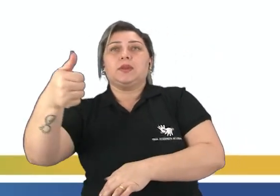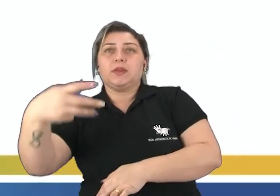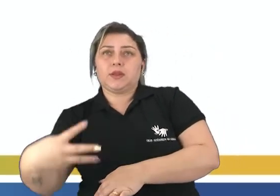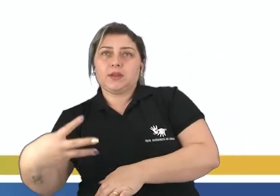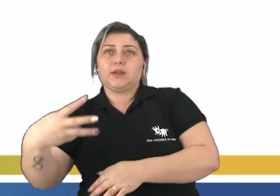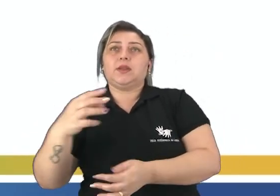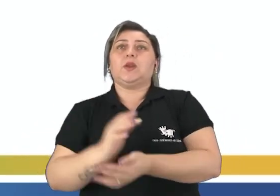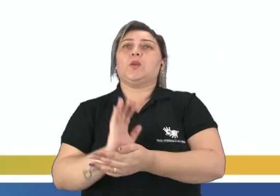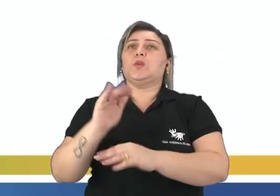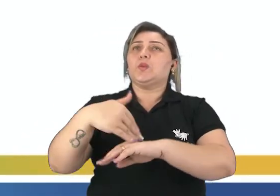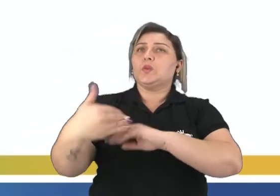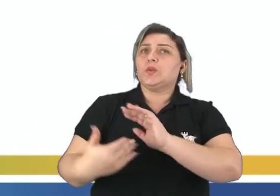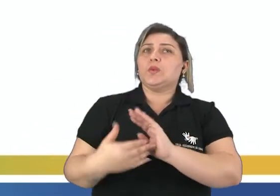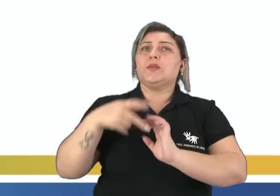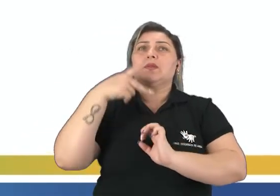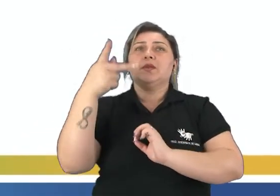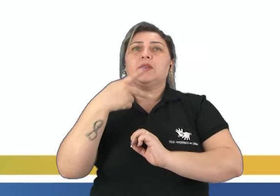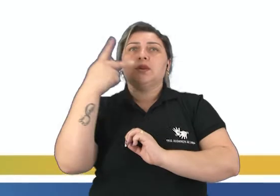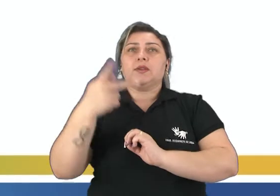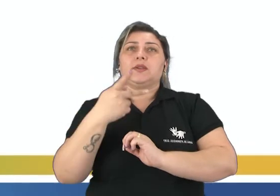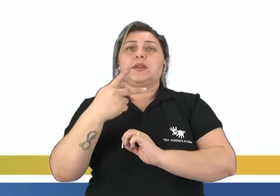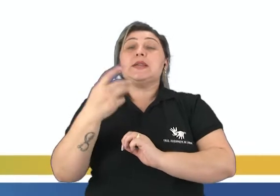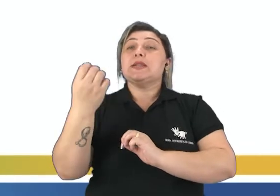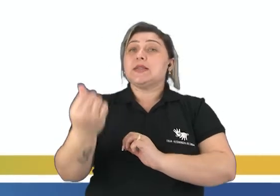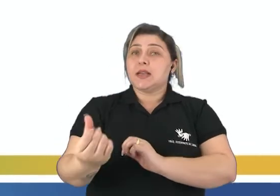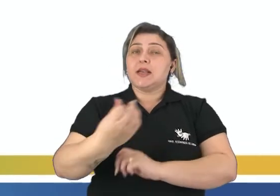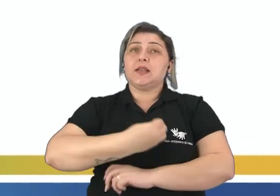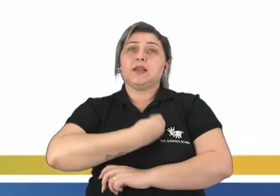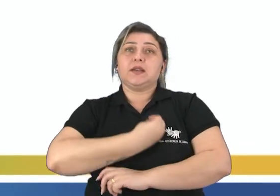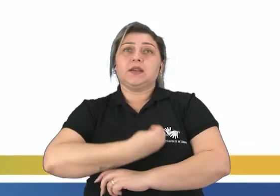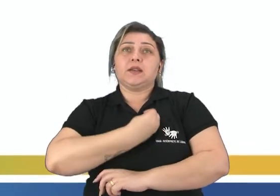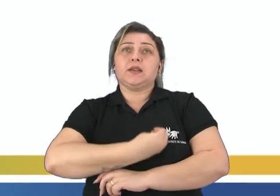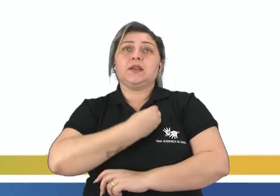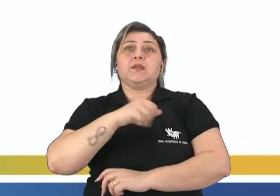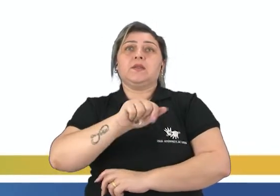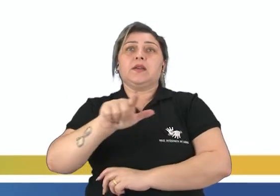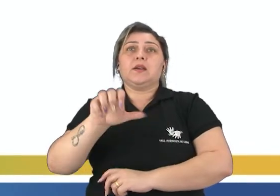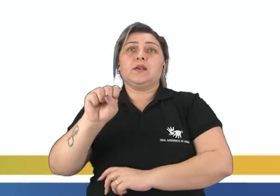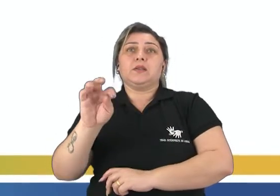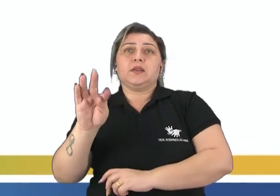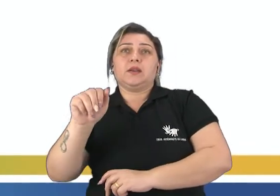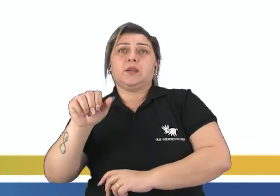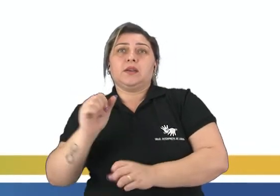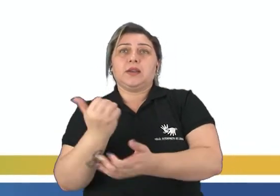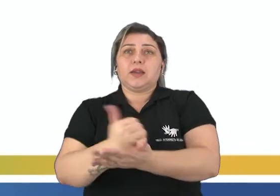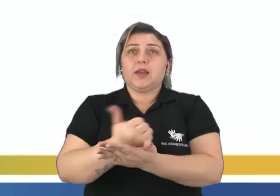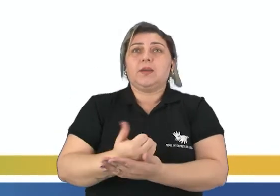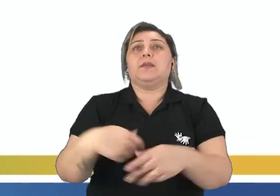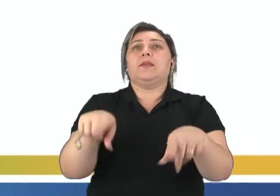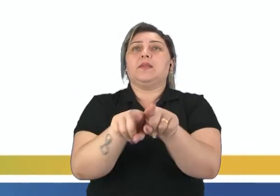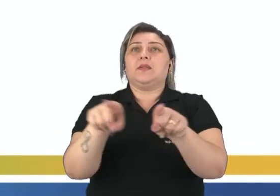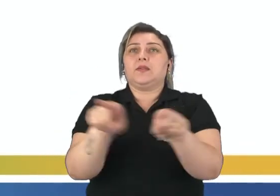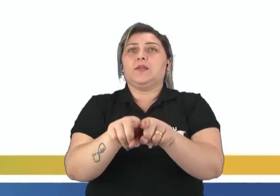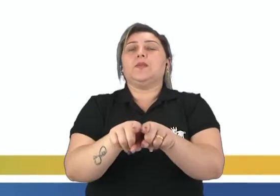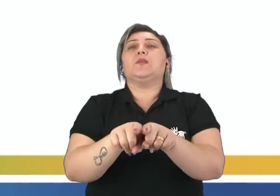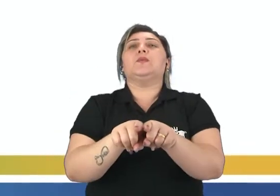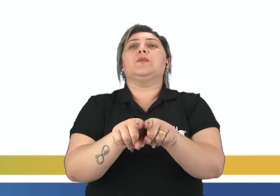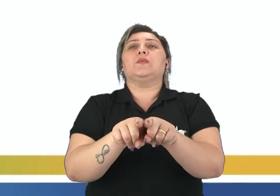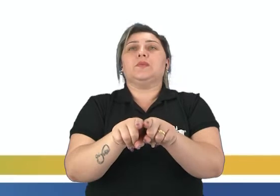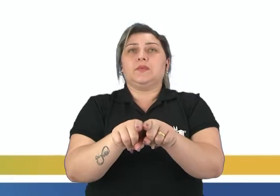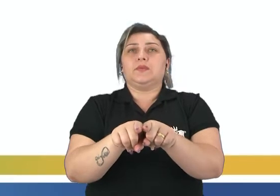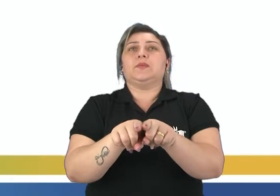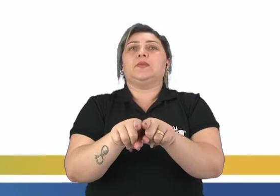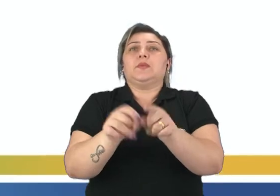2013. Tudo isso sem falar nas suas 6 participações no All-Star Game, porém logo em seu auge,